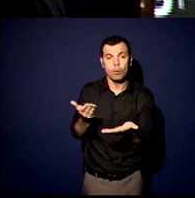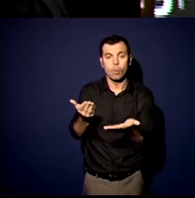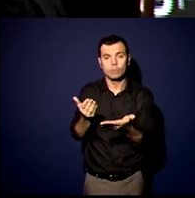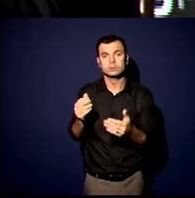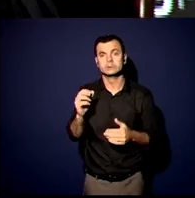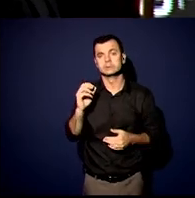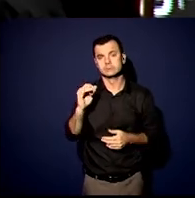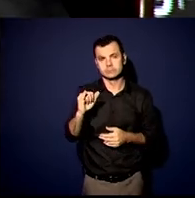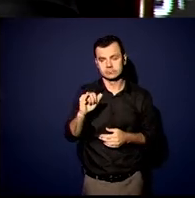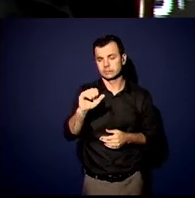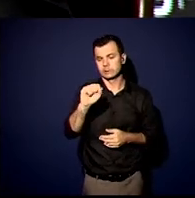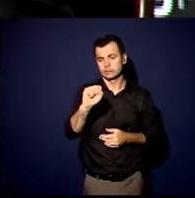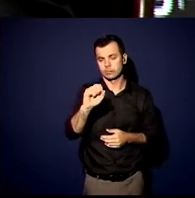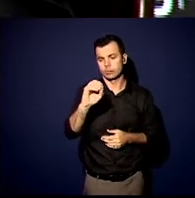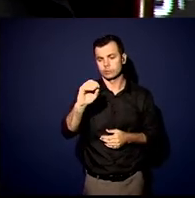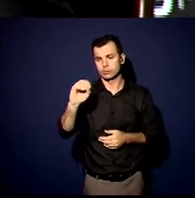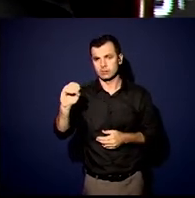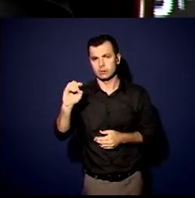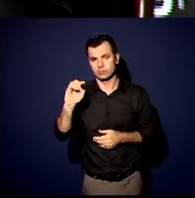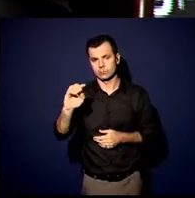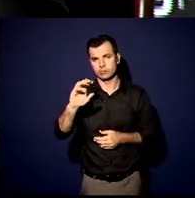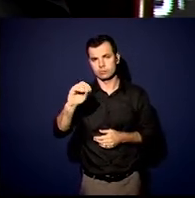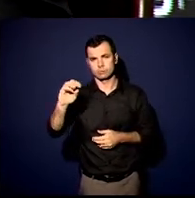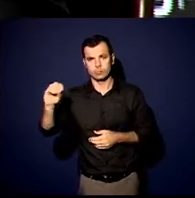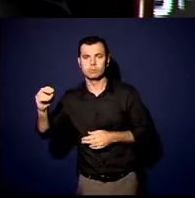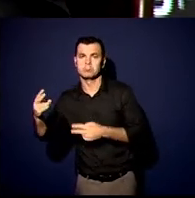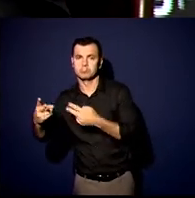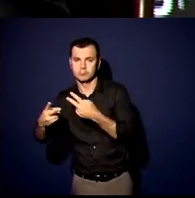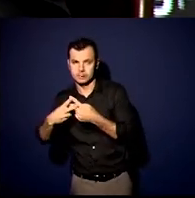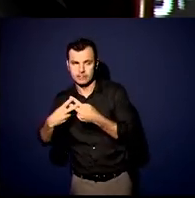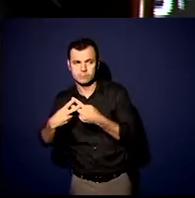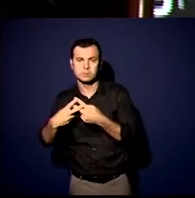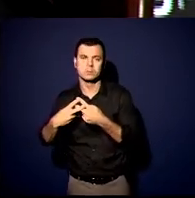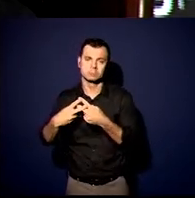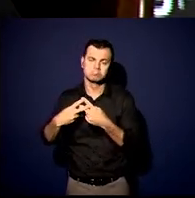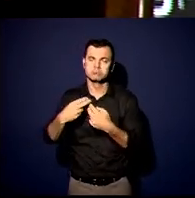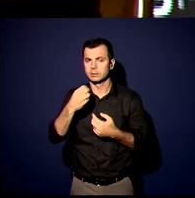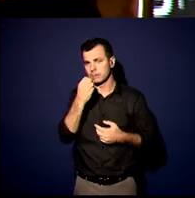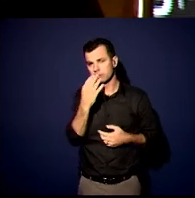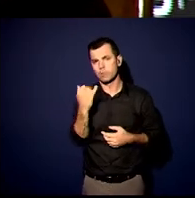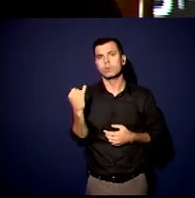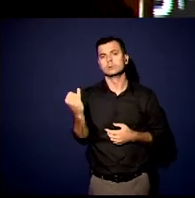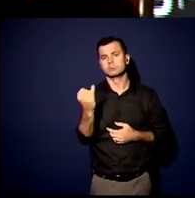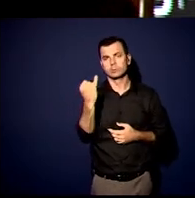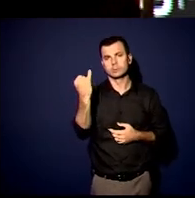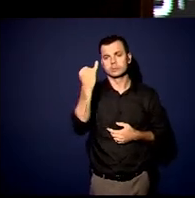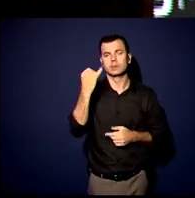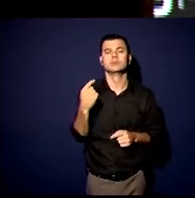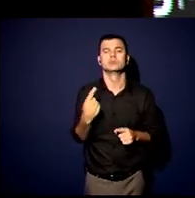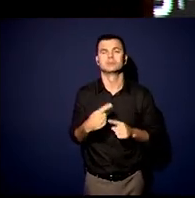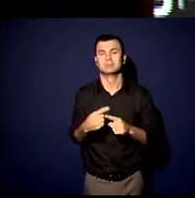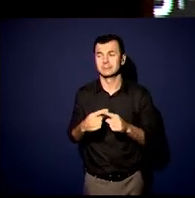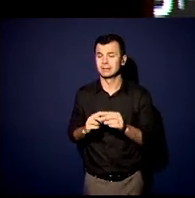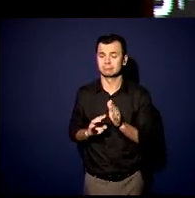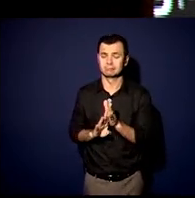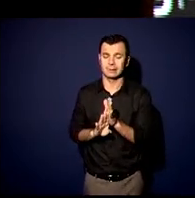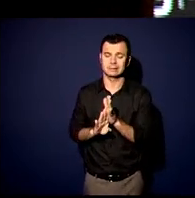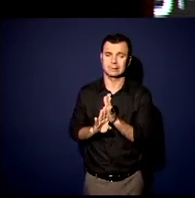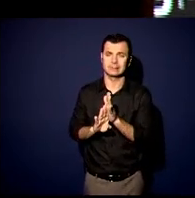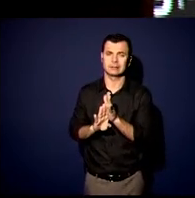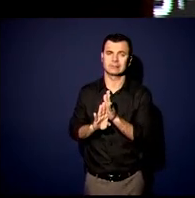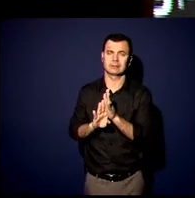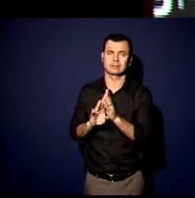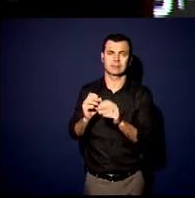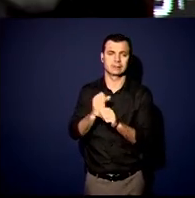estabilizar Em 800 mil presos já é algo importante porque essa taxa vem crescendo praticamente